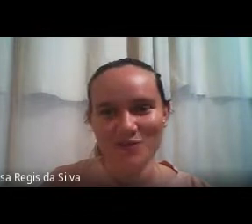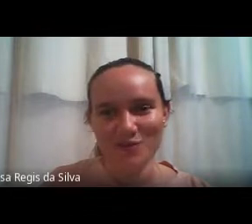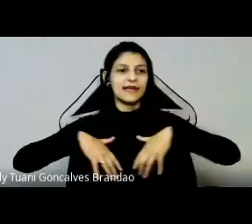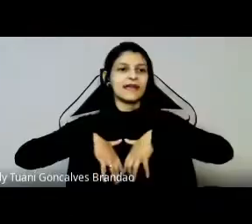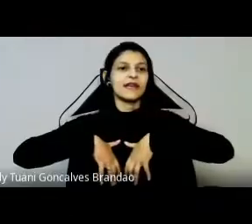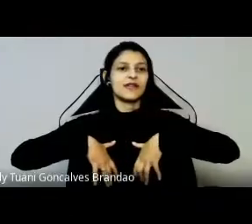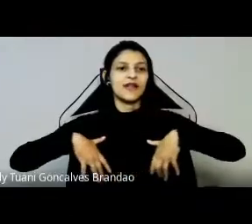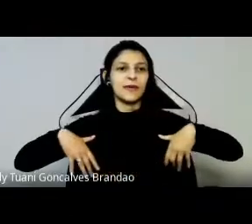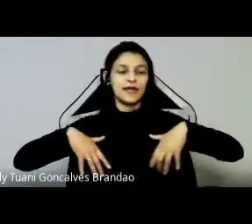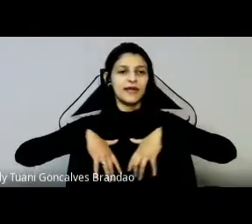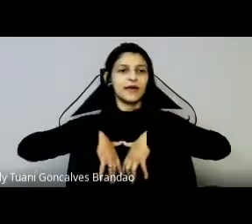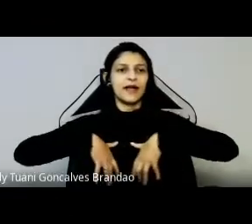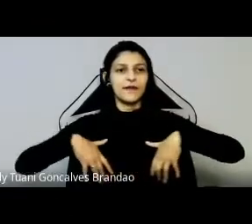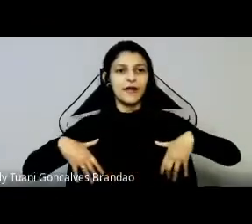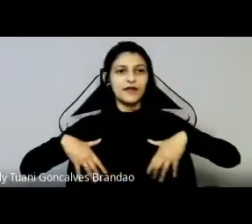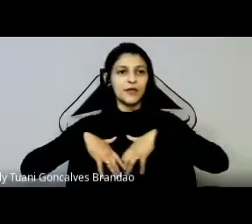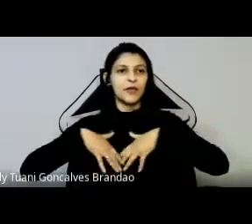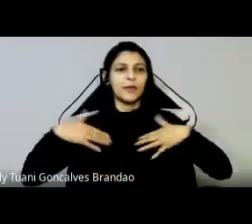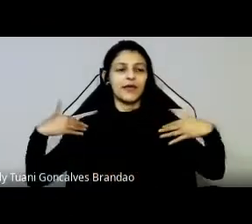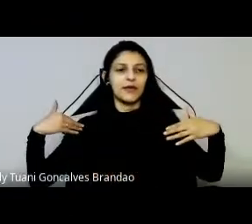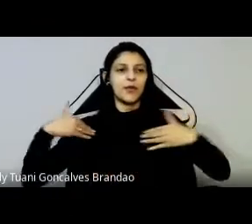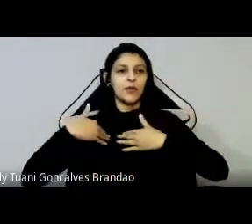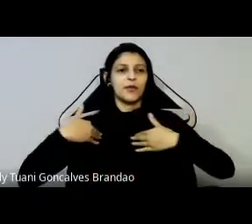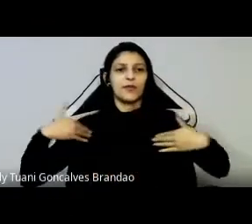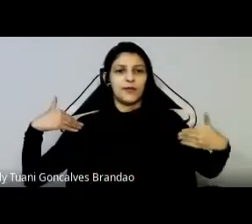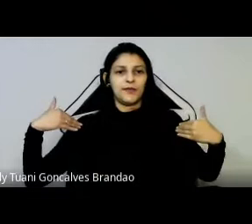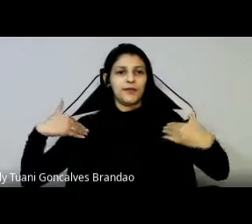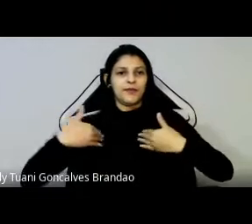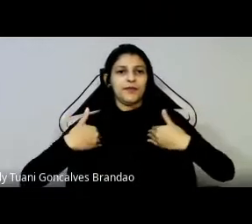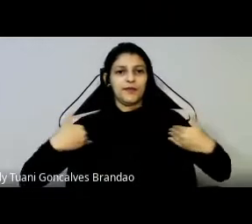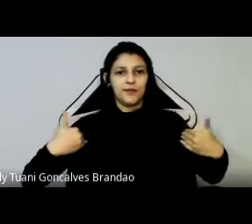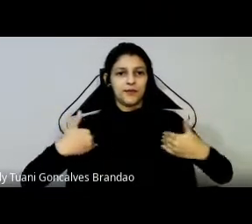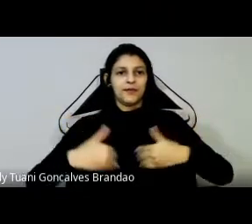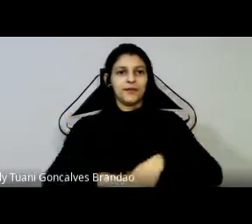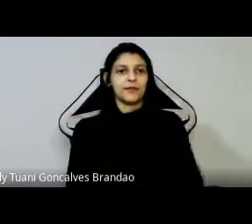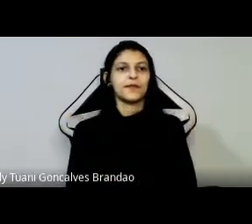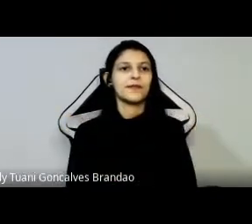É o ombro. É nessa região aqui, ó, na frente do corpo aqui, do ombro.